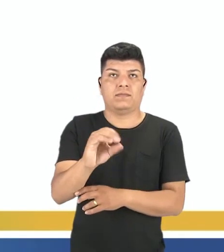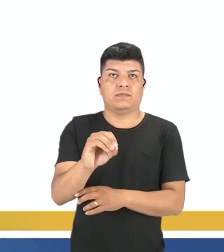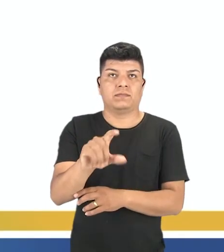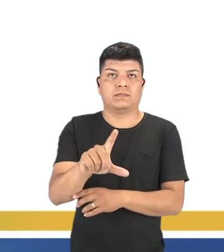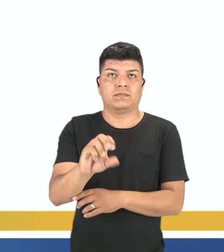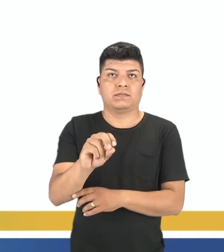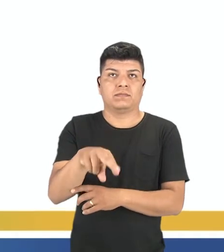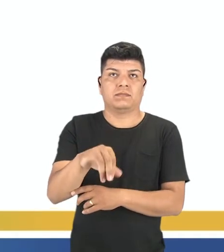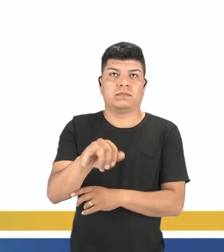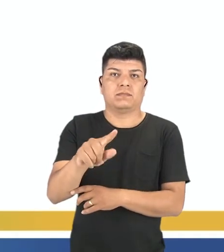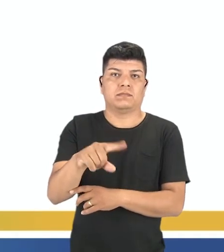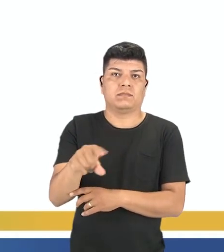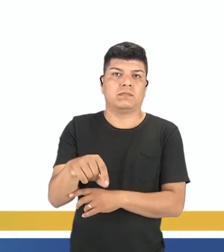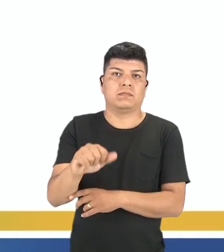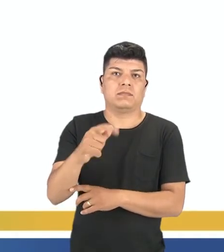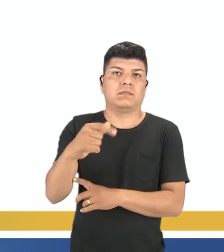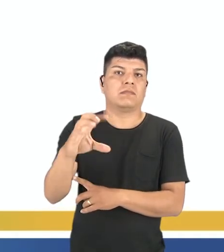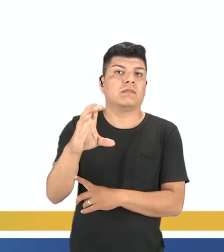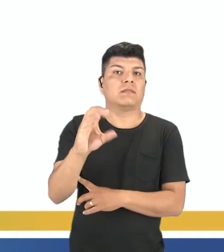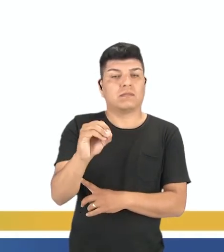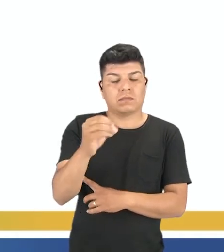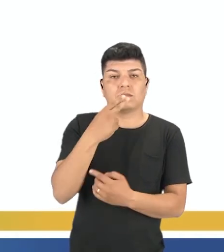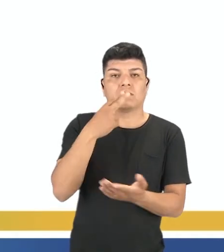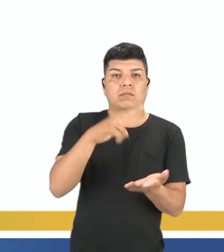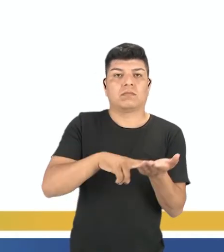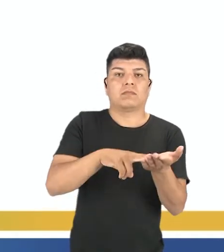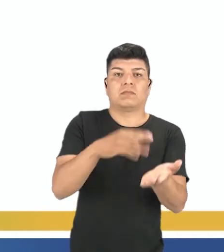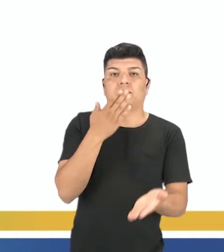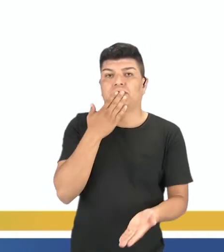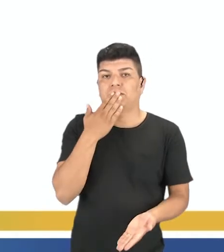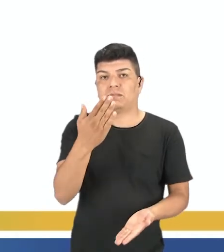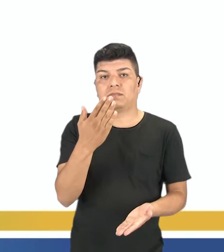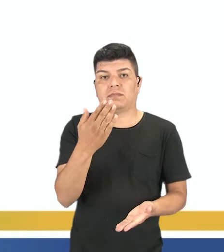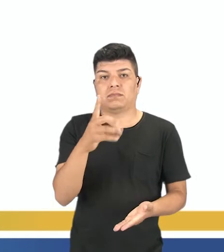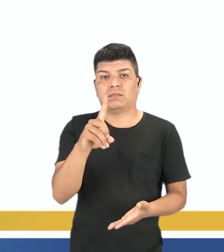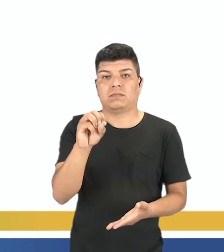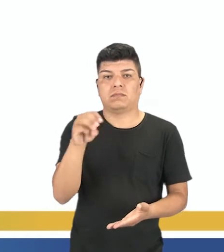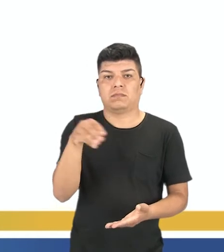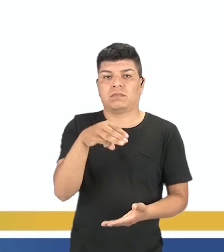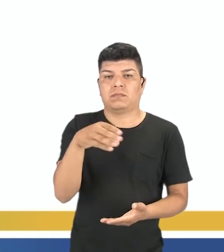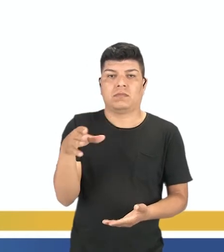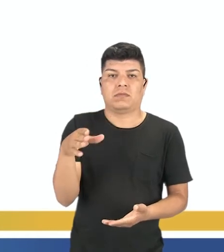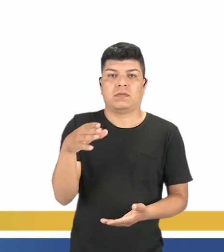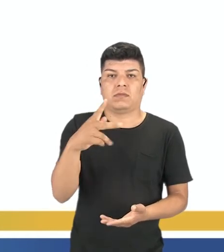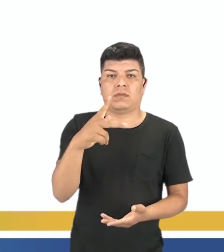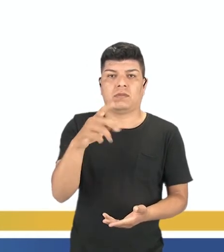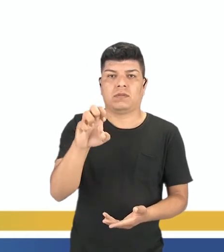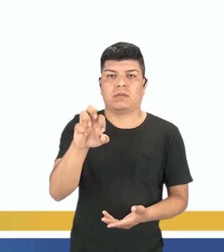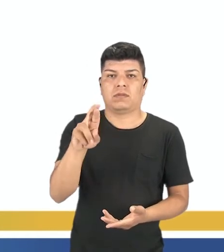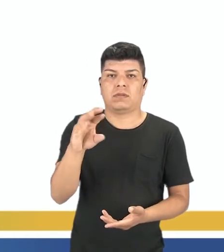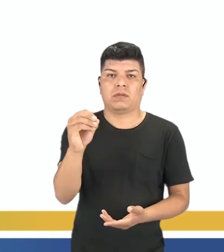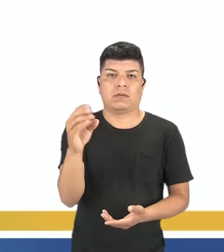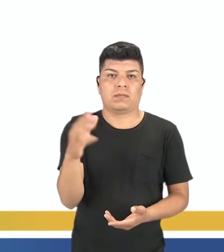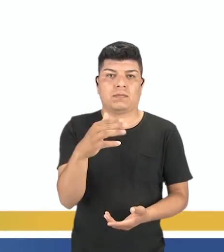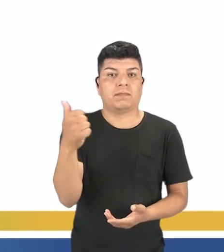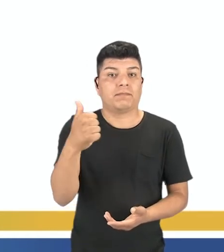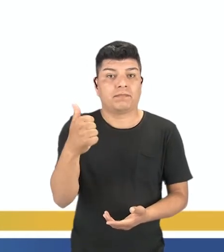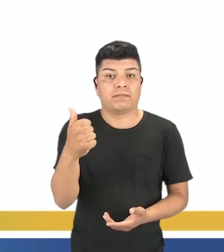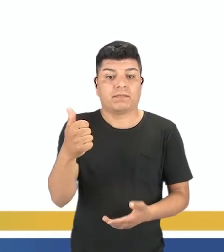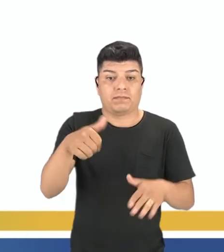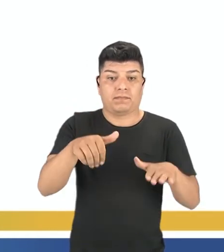haver mandos de cartas pedindo até mesmo para Dom Pedro I retornar para Portugal, que se ele ficasse